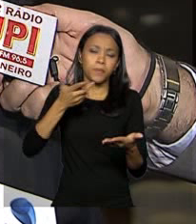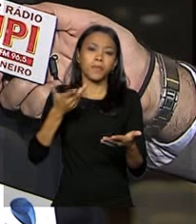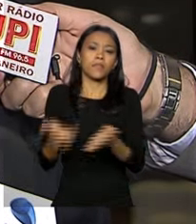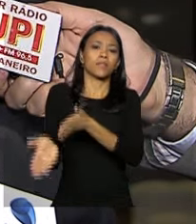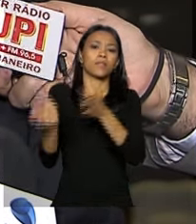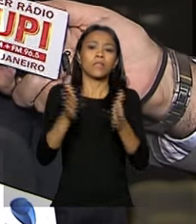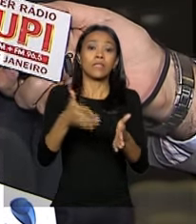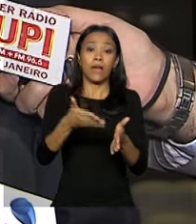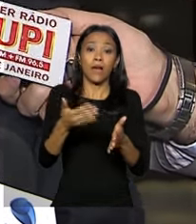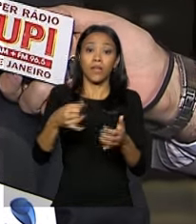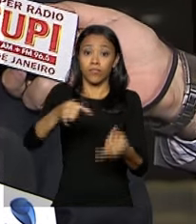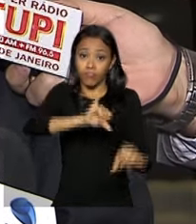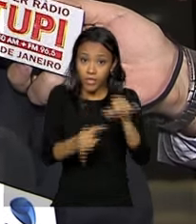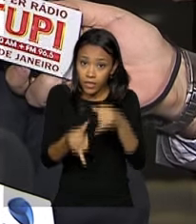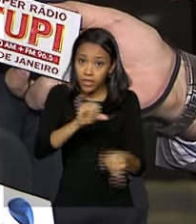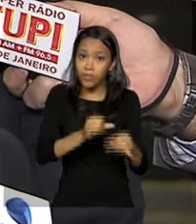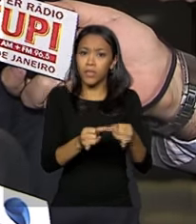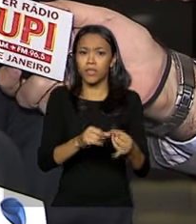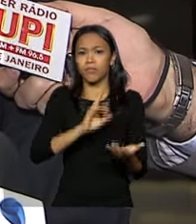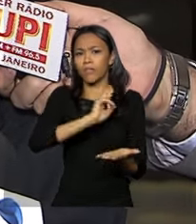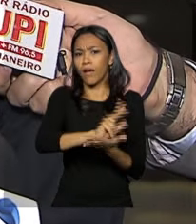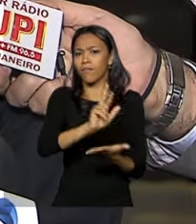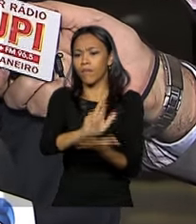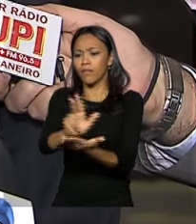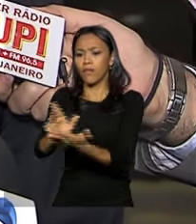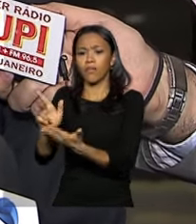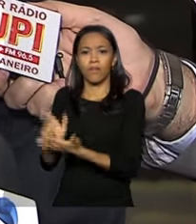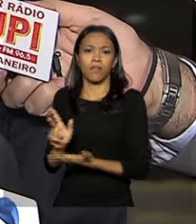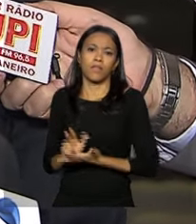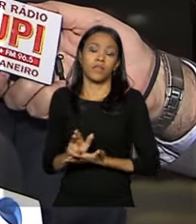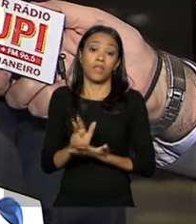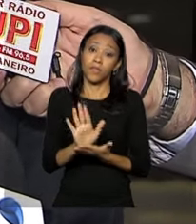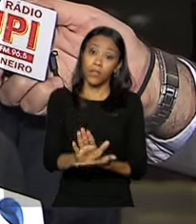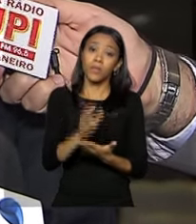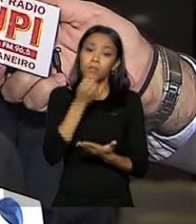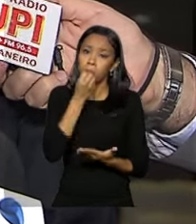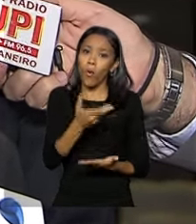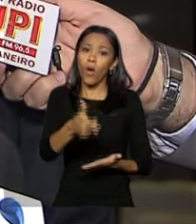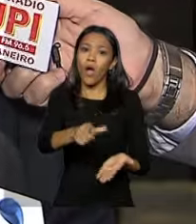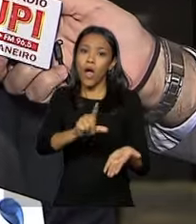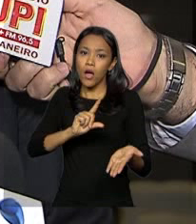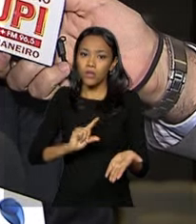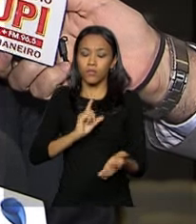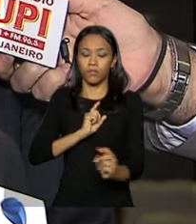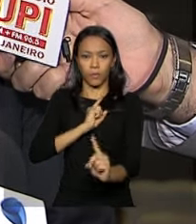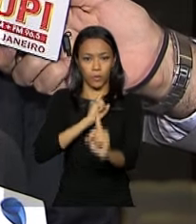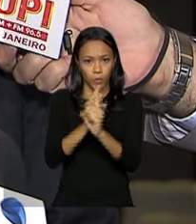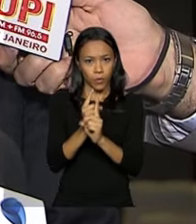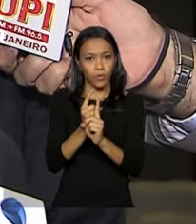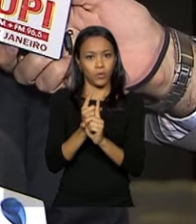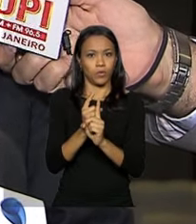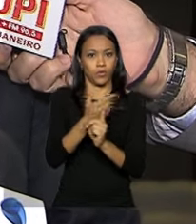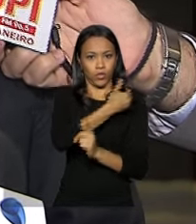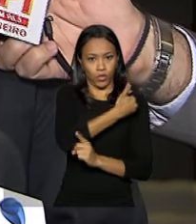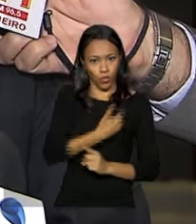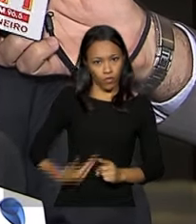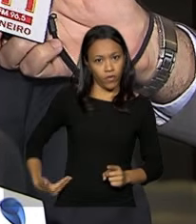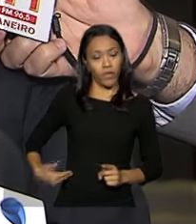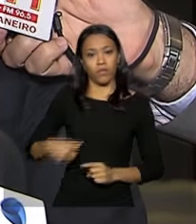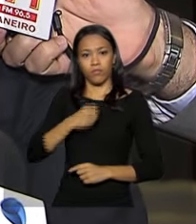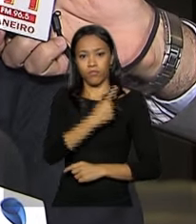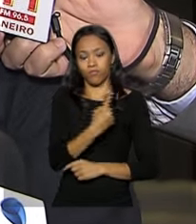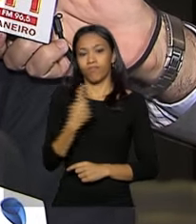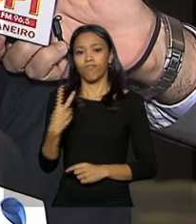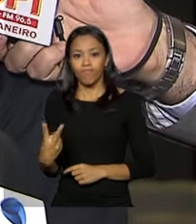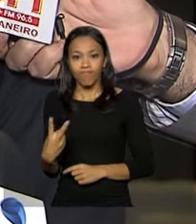químico. Portanto, é sempre bom, antes de um encontro de governos, você